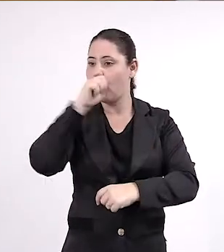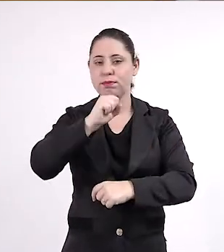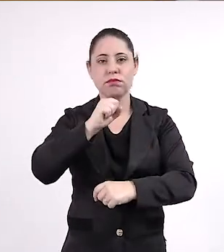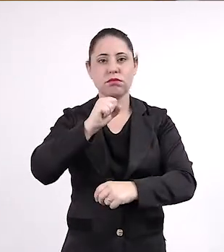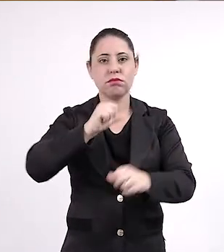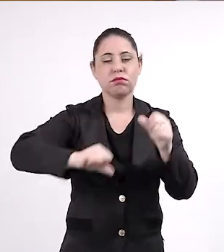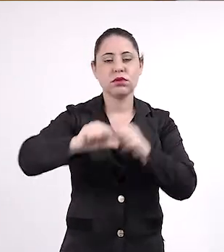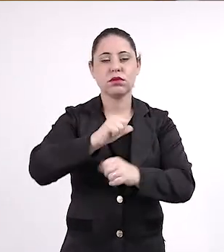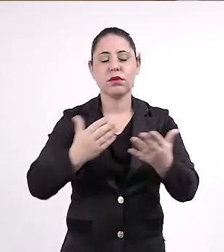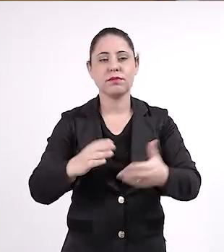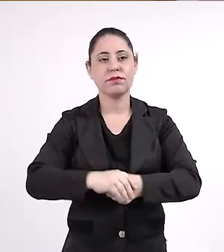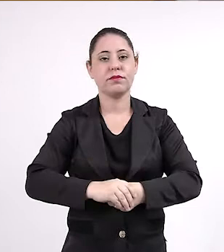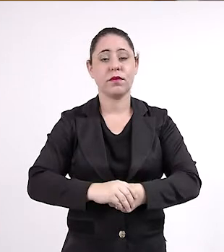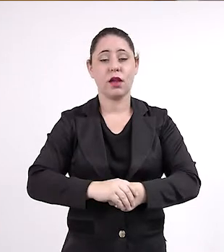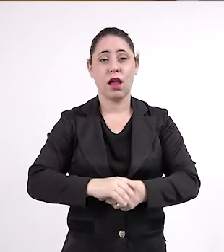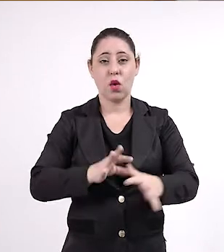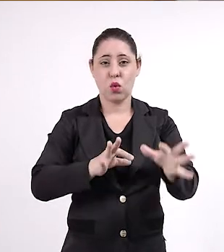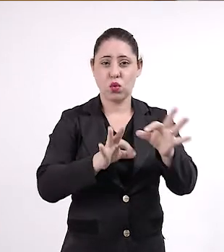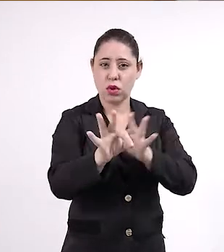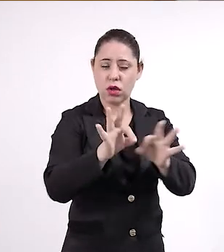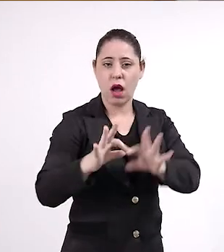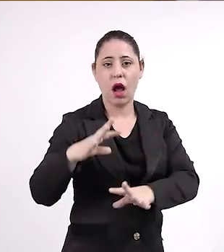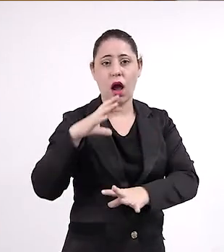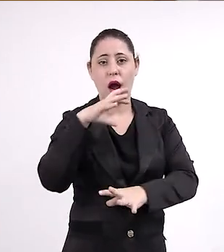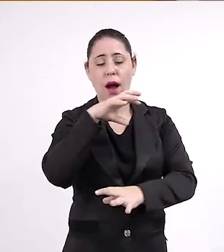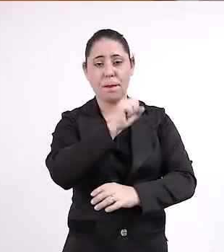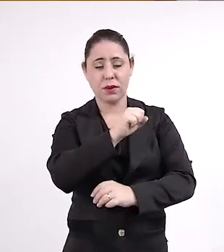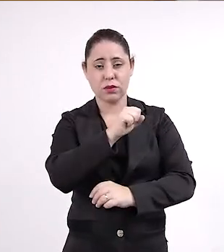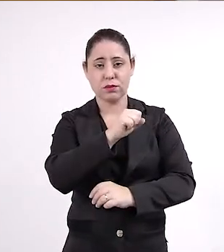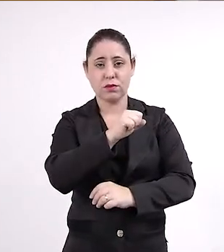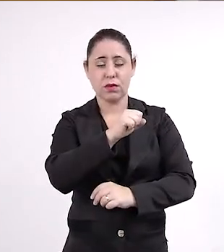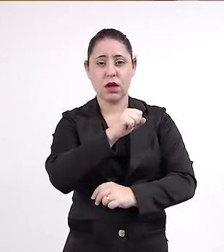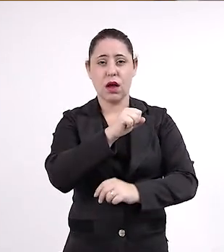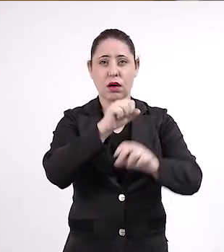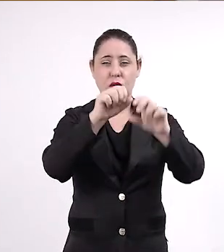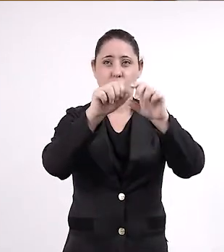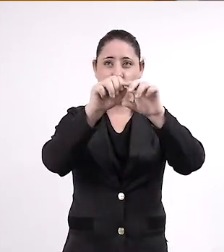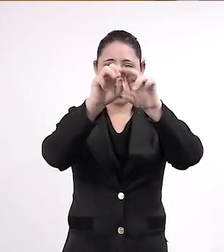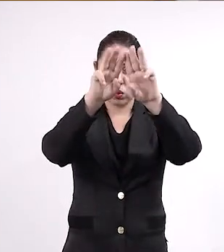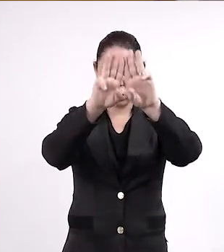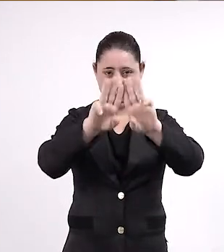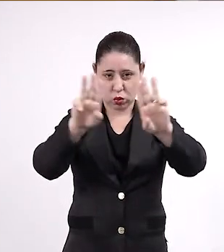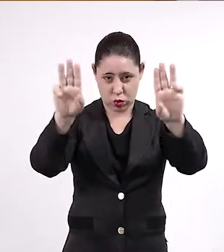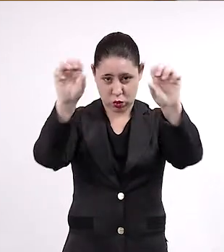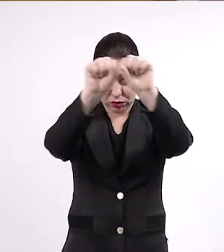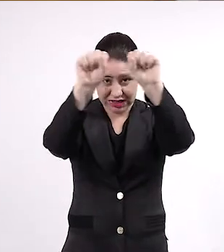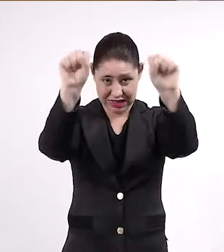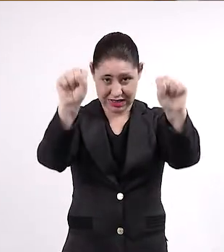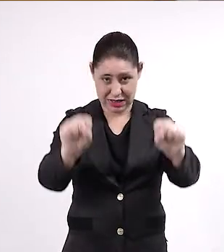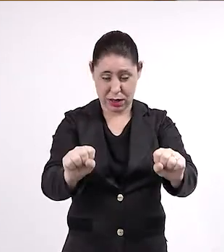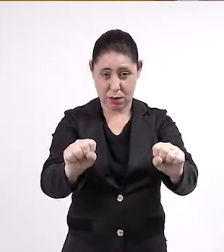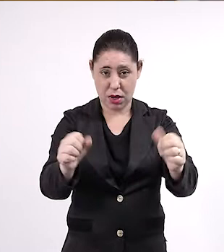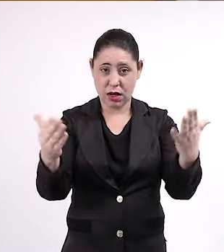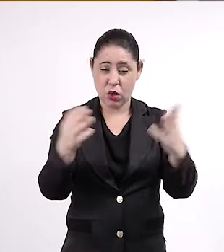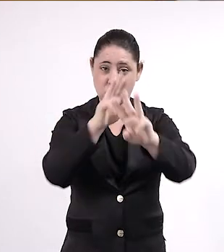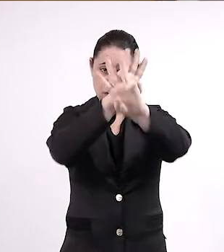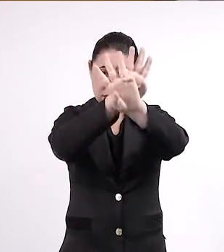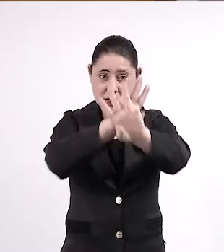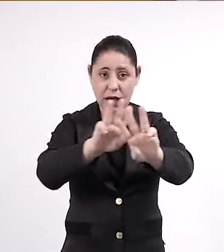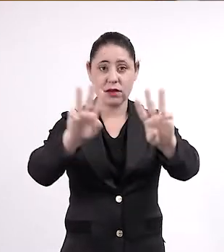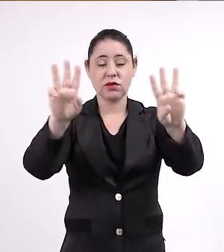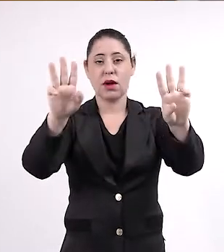esse processo. Nós desenvolvemos de pronto uma plataforma que funciona através do